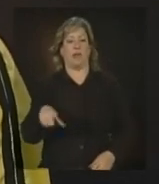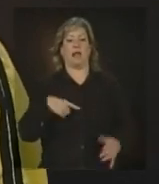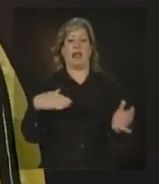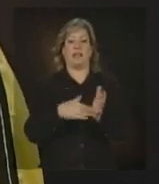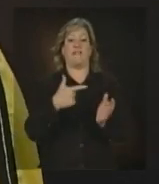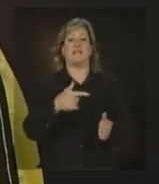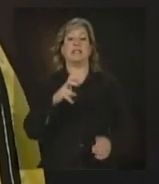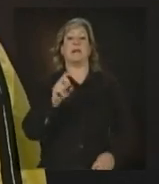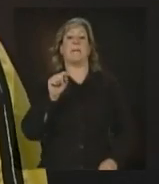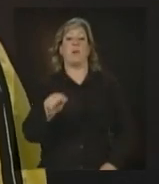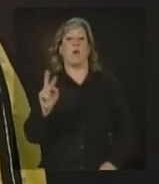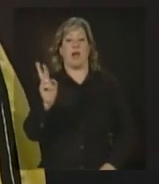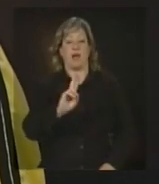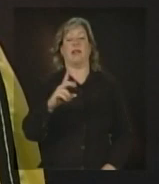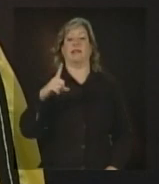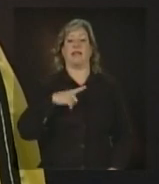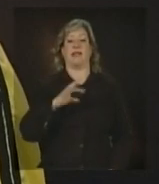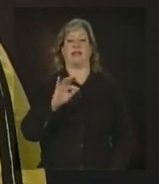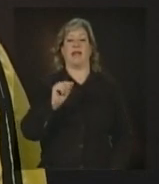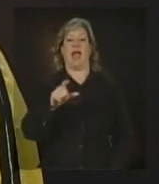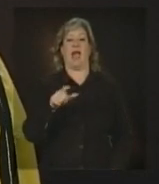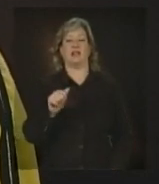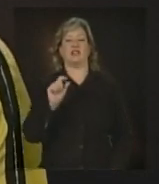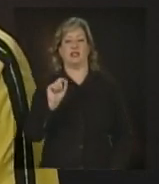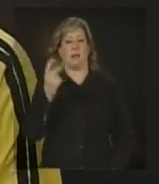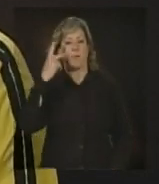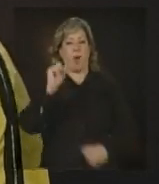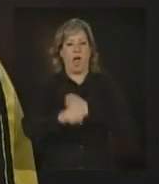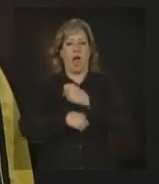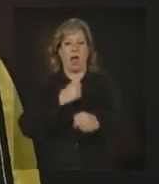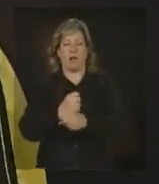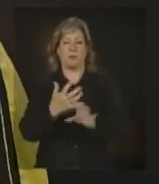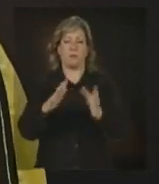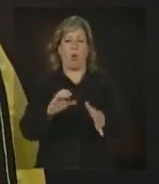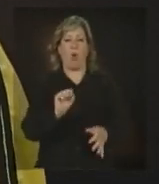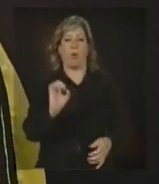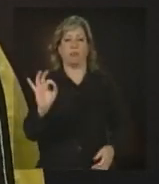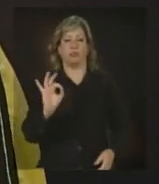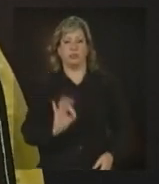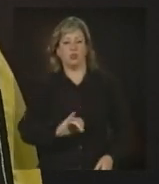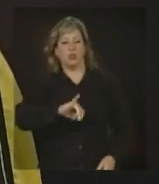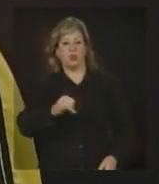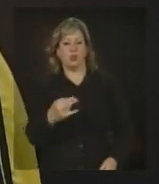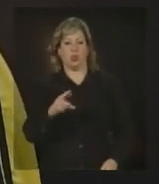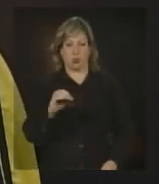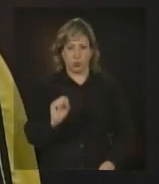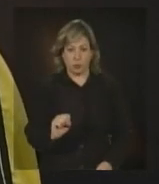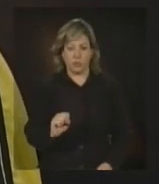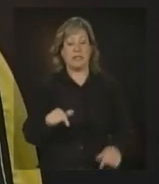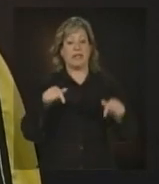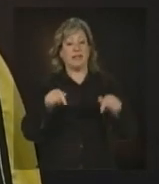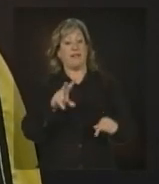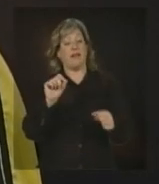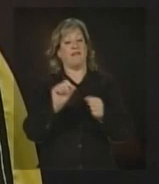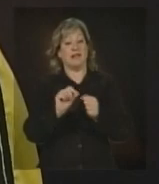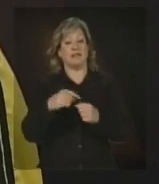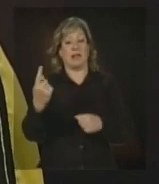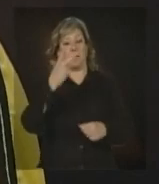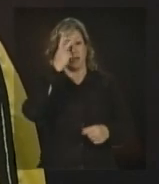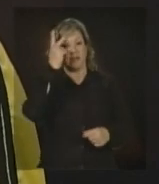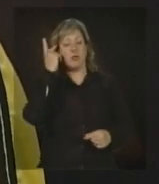reais, tendo uma taxa anual de quase 8% de juros, vai fazer com que ele possa